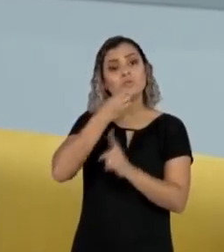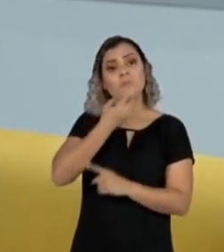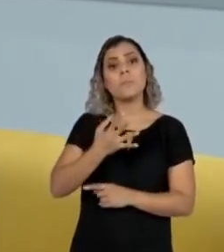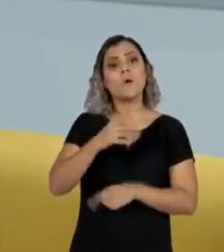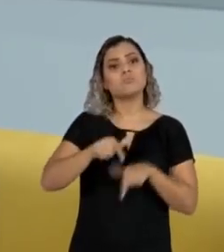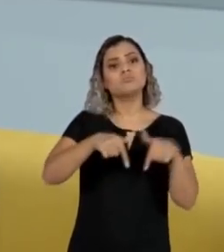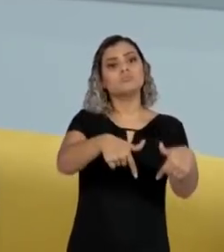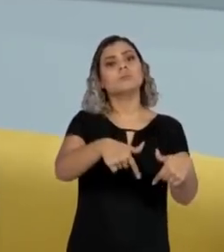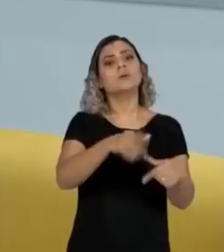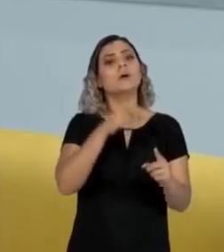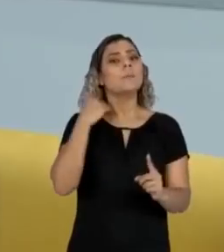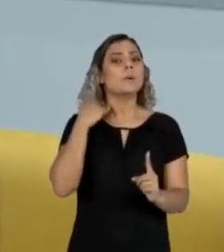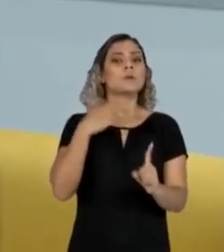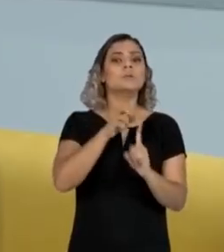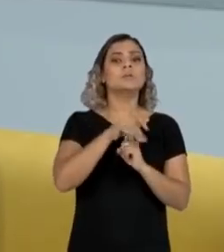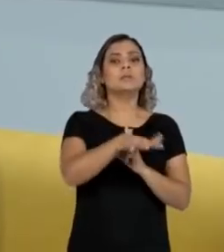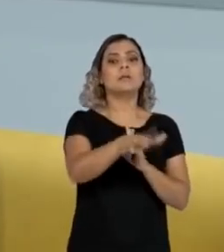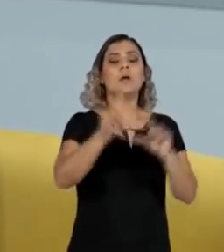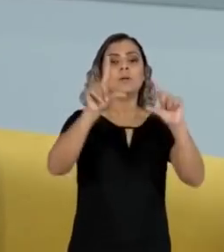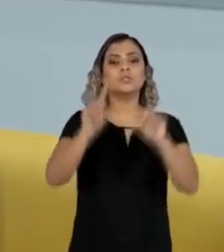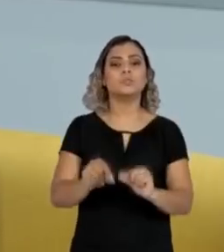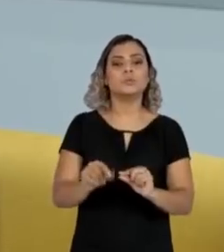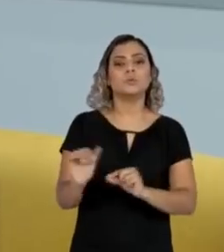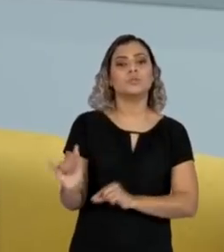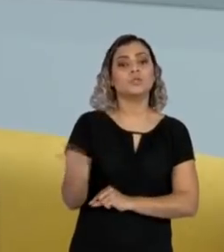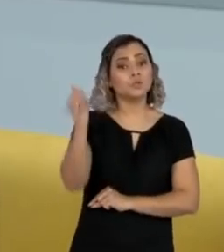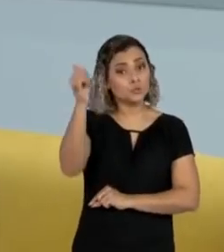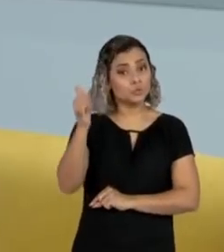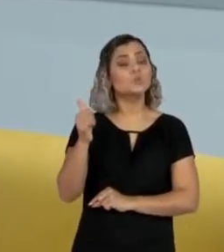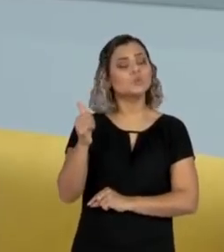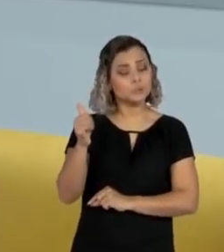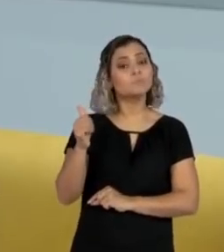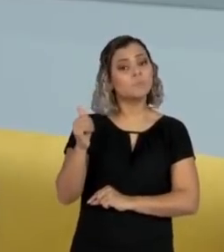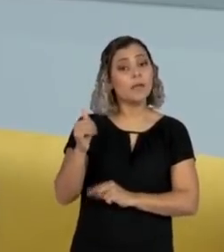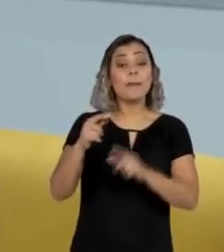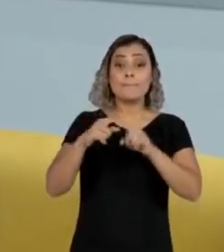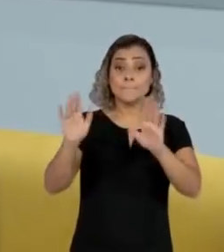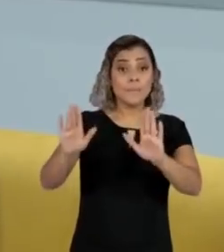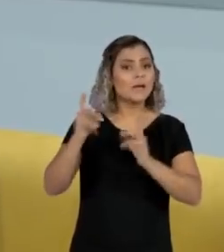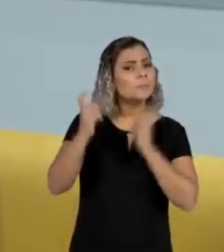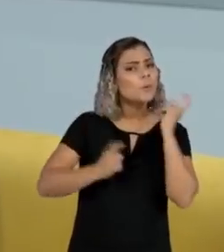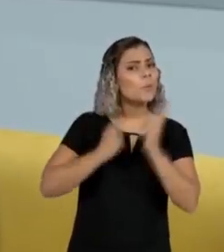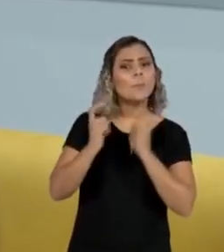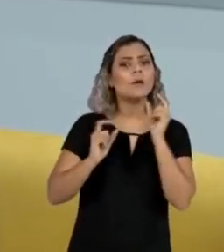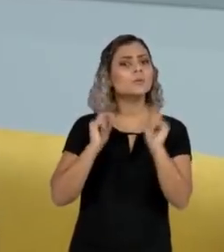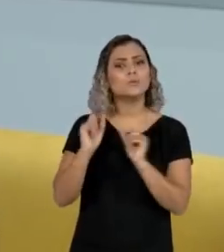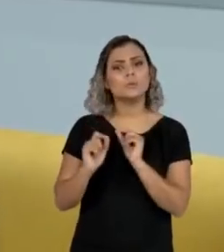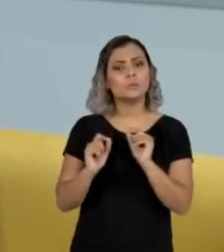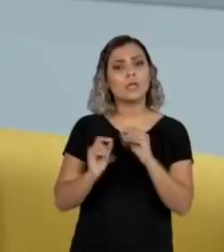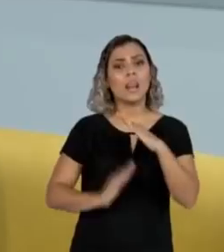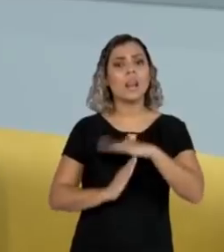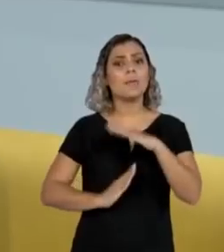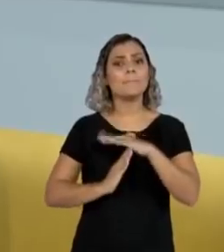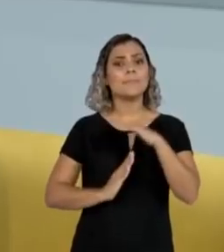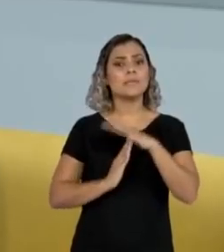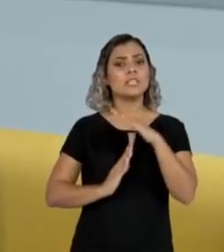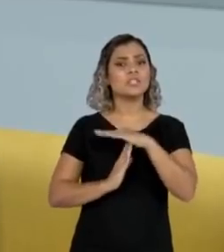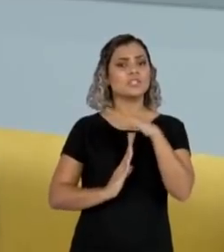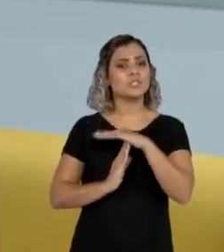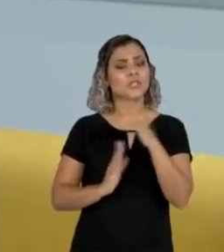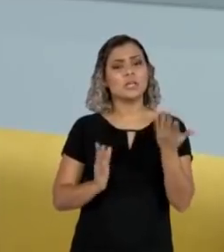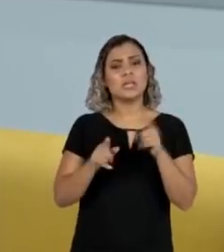as iniciativas para a redução dos subsídios no sistema de crédito, mas se preocupa com a adoção de limites oficiais